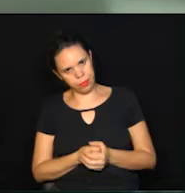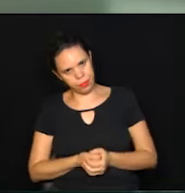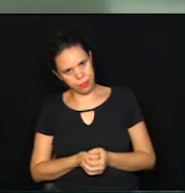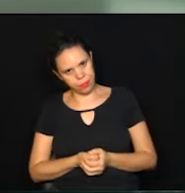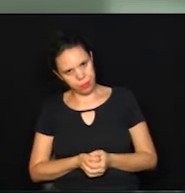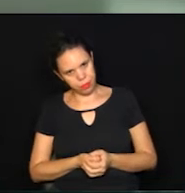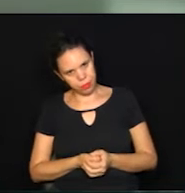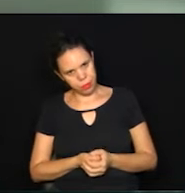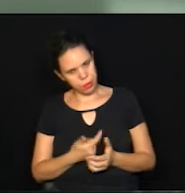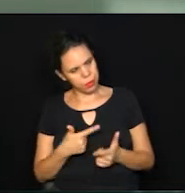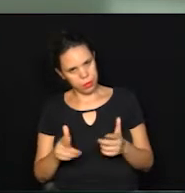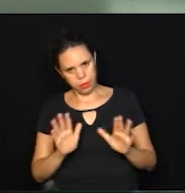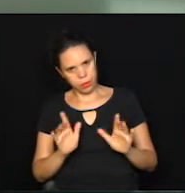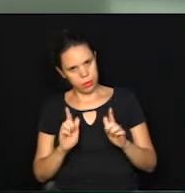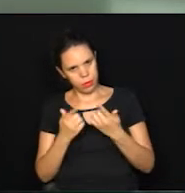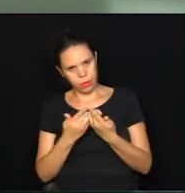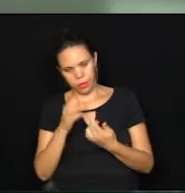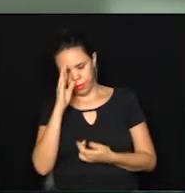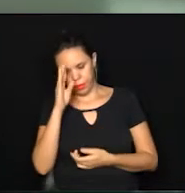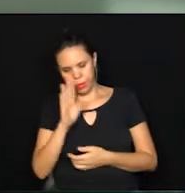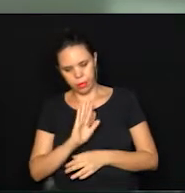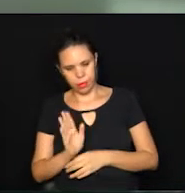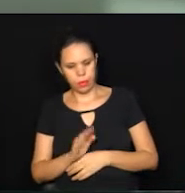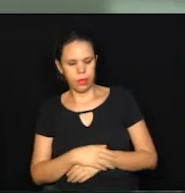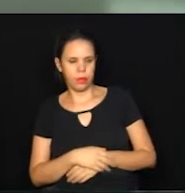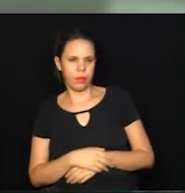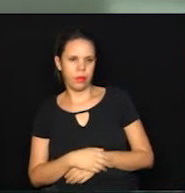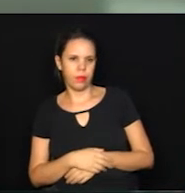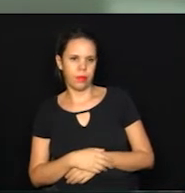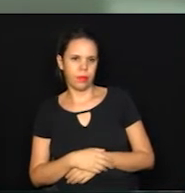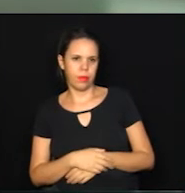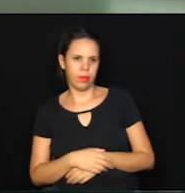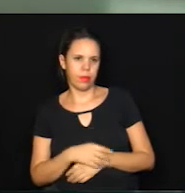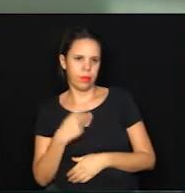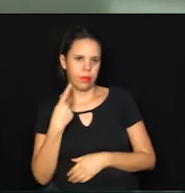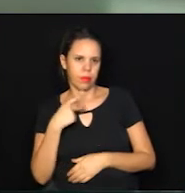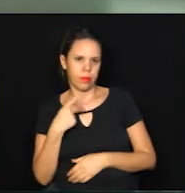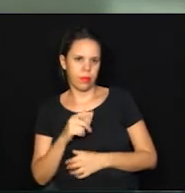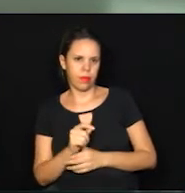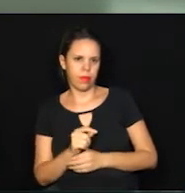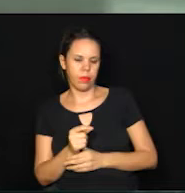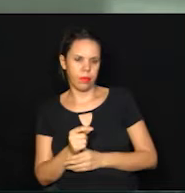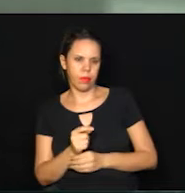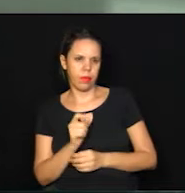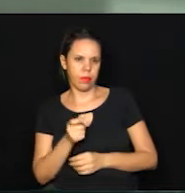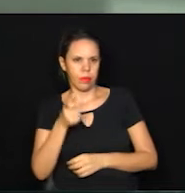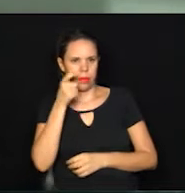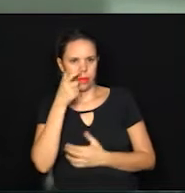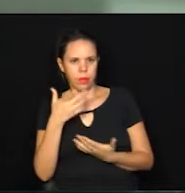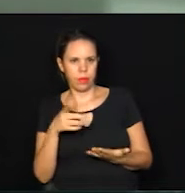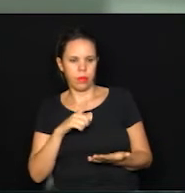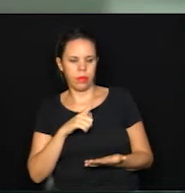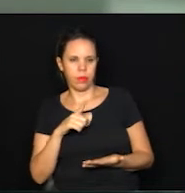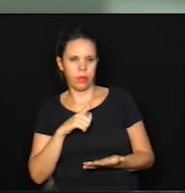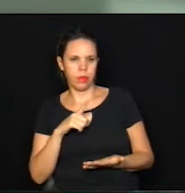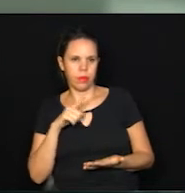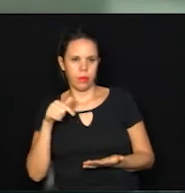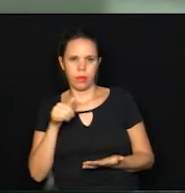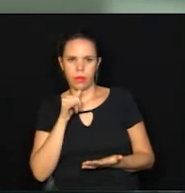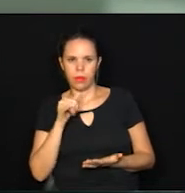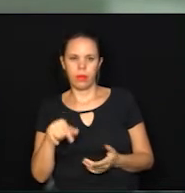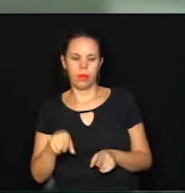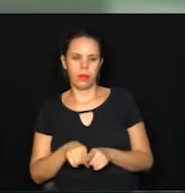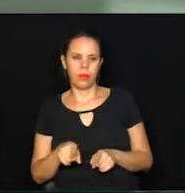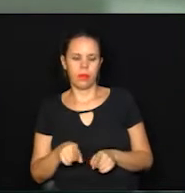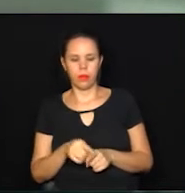sem distinção de grupos prioritários. E o Paraguai, se a gente tiver aqui um exercício